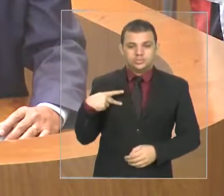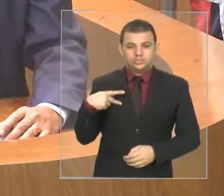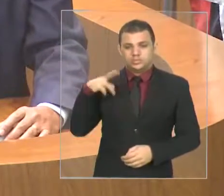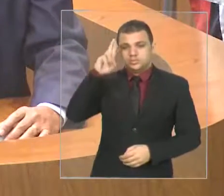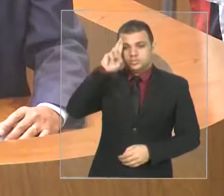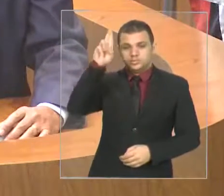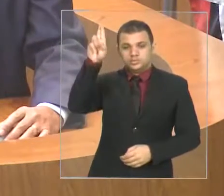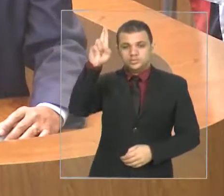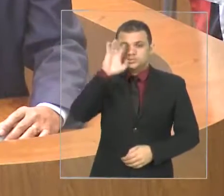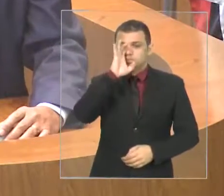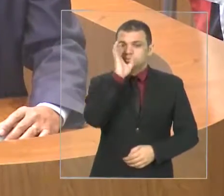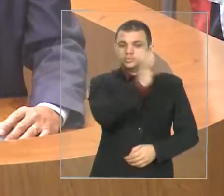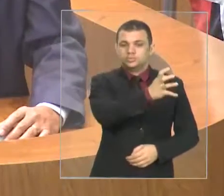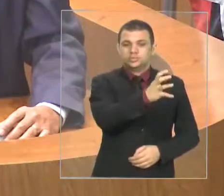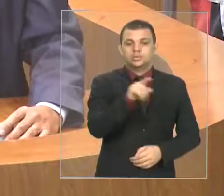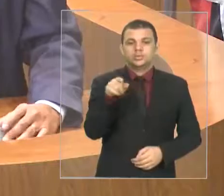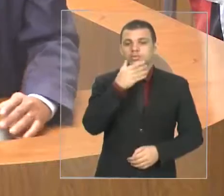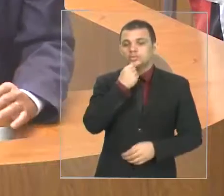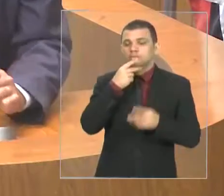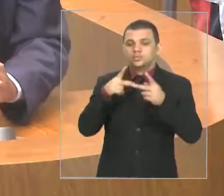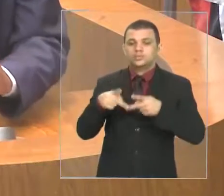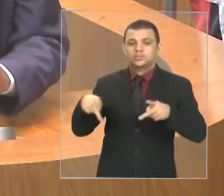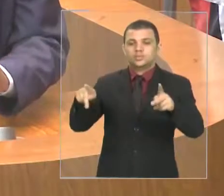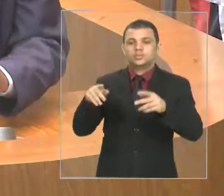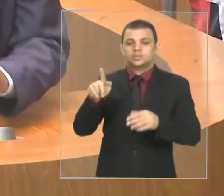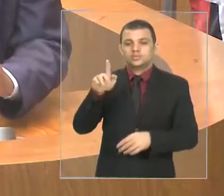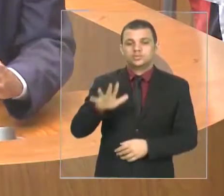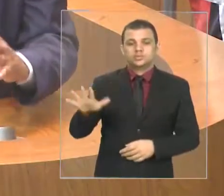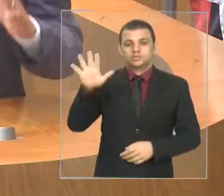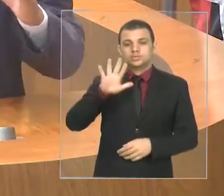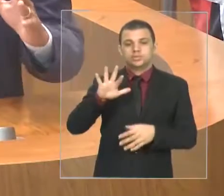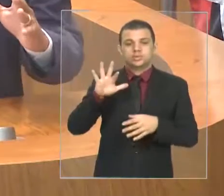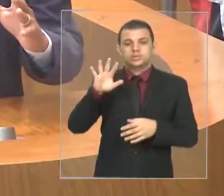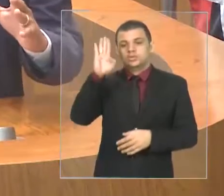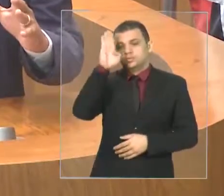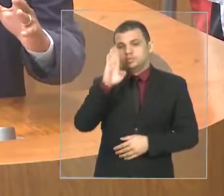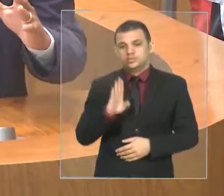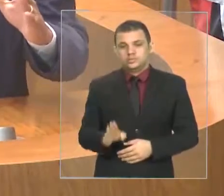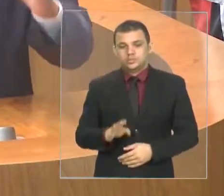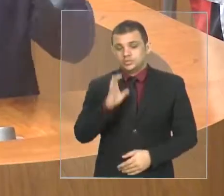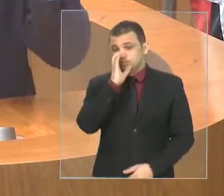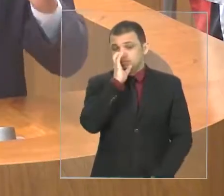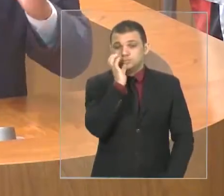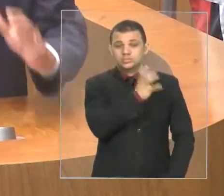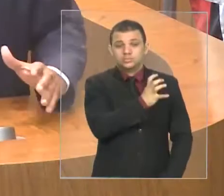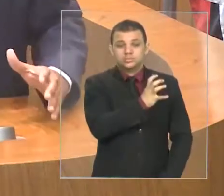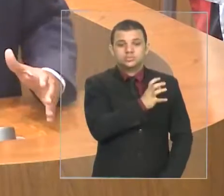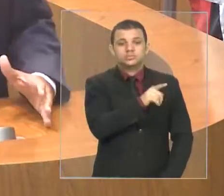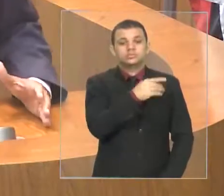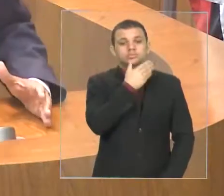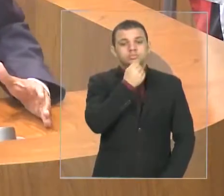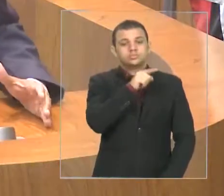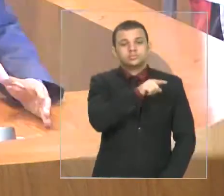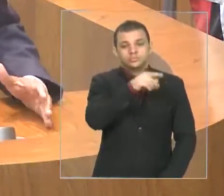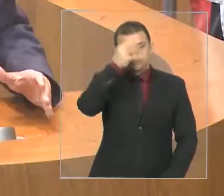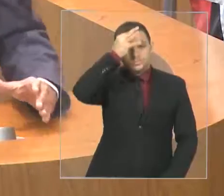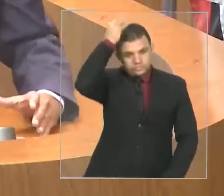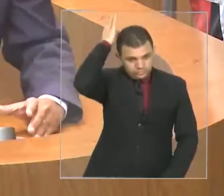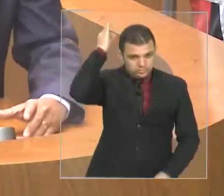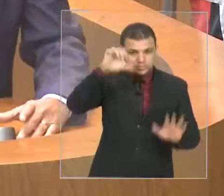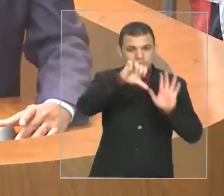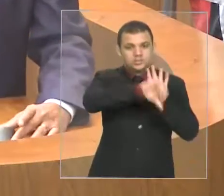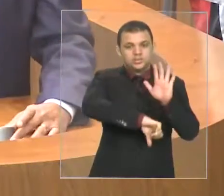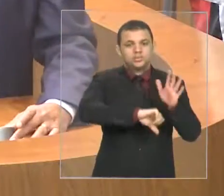brasileiro, Procurador-Geral da República, que denuncia por crime de corrupção. E